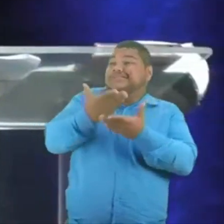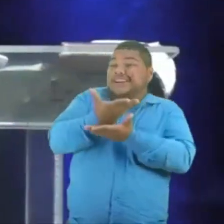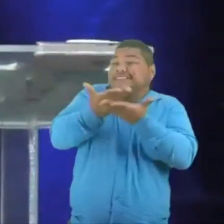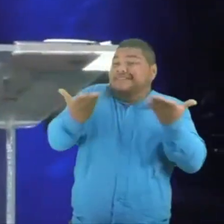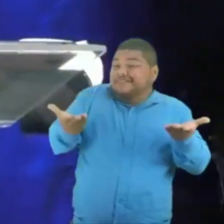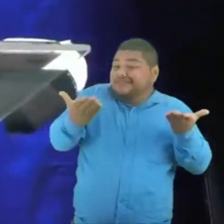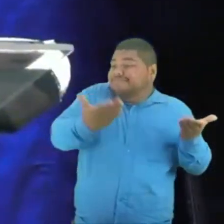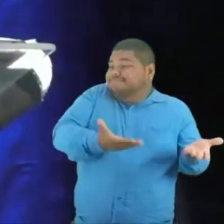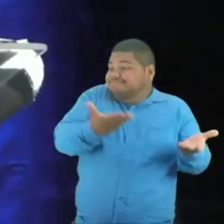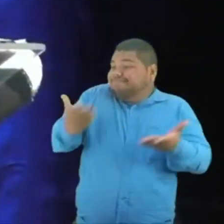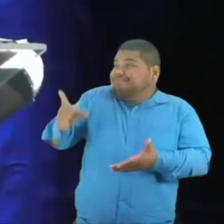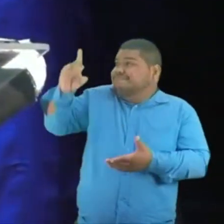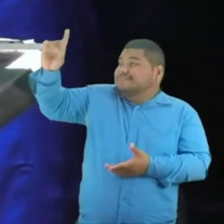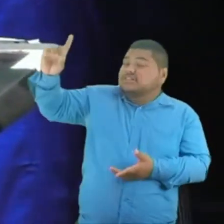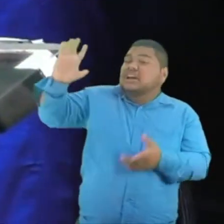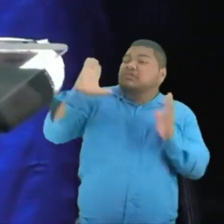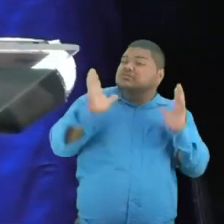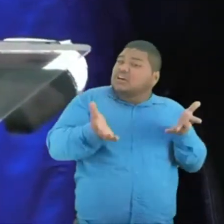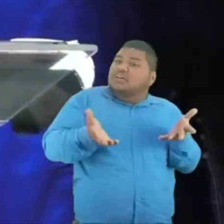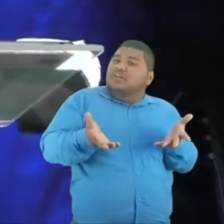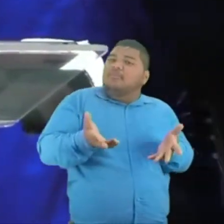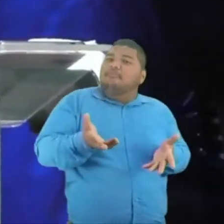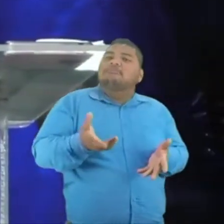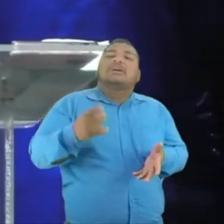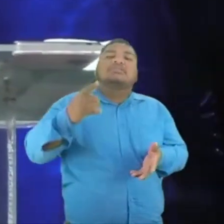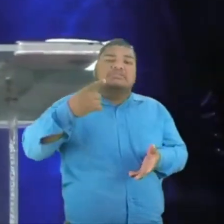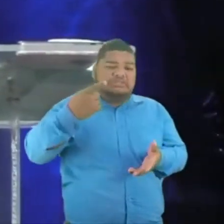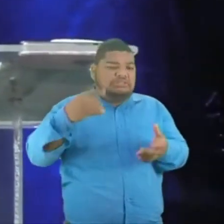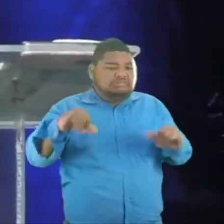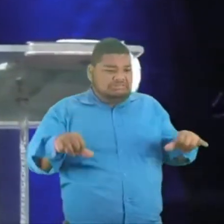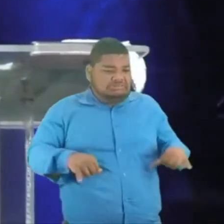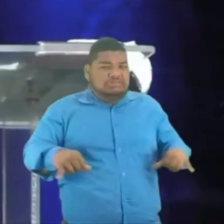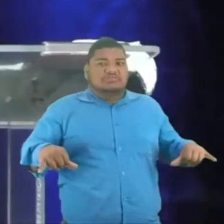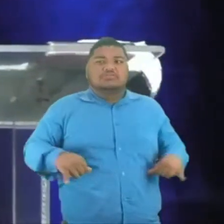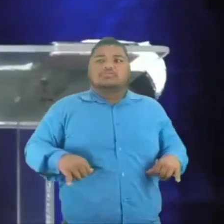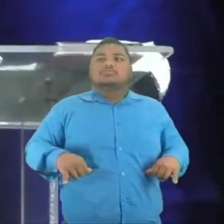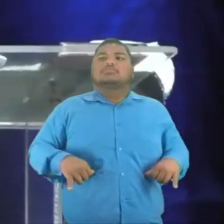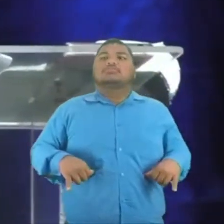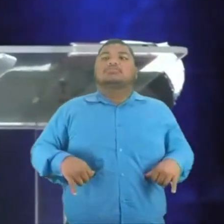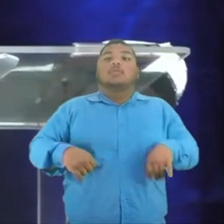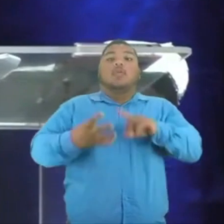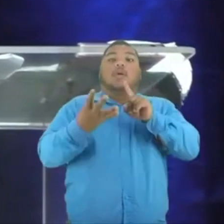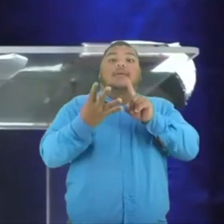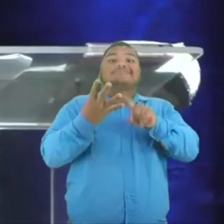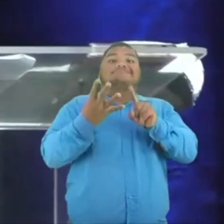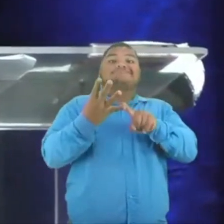já que nós iremos passar por sofrimentos? Número 4.